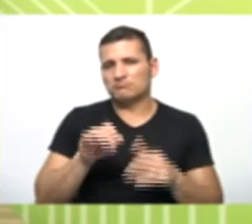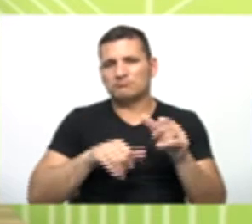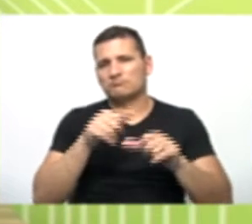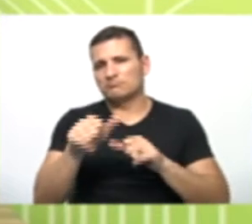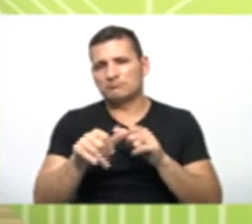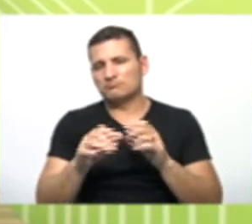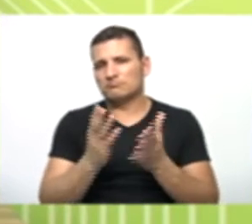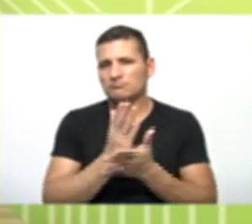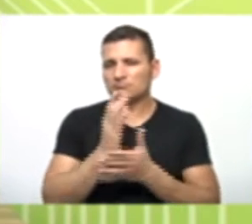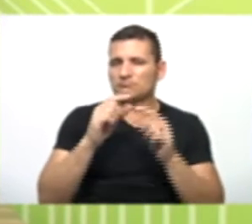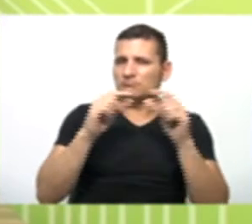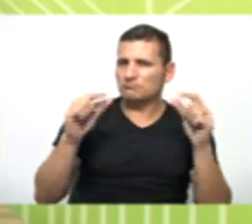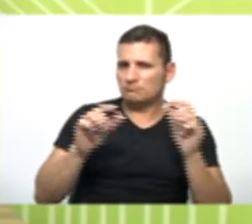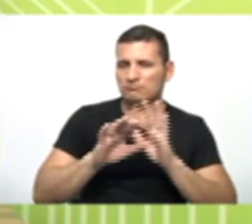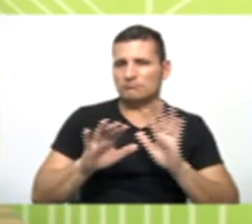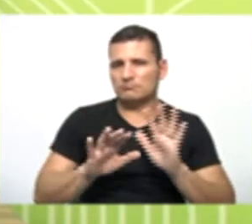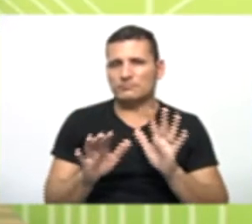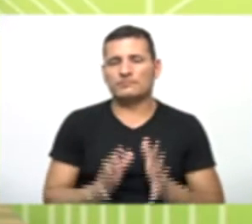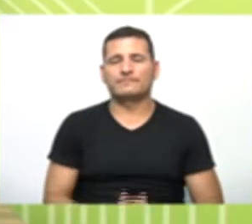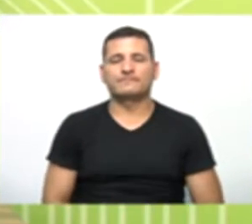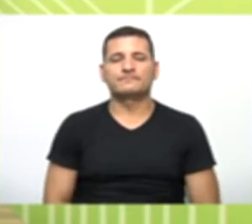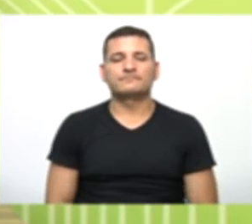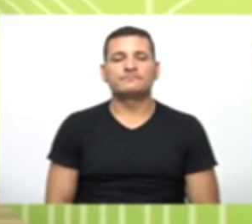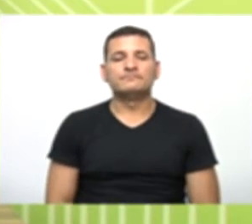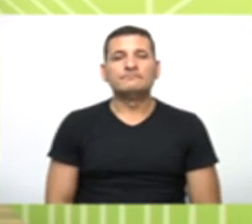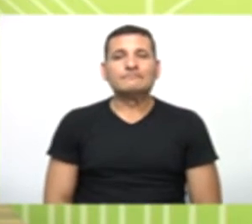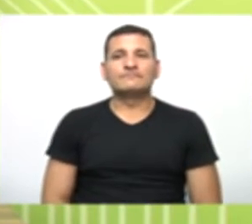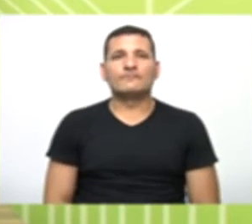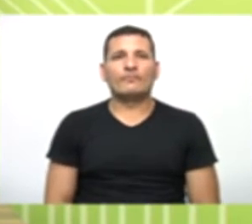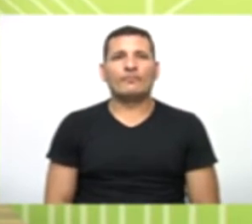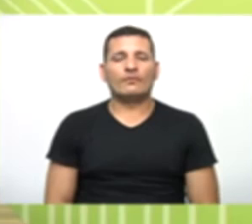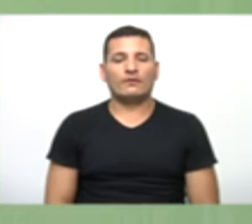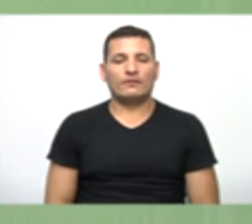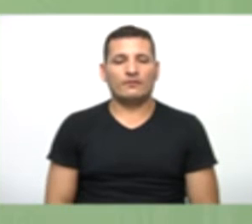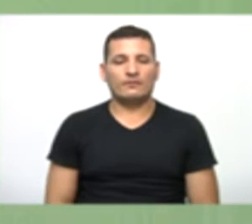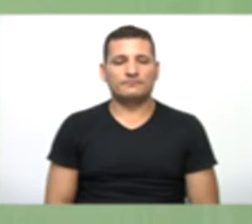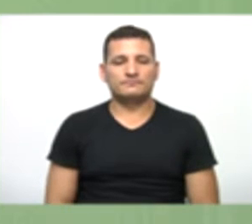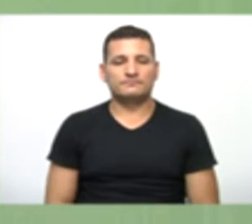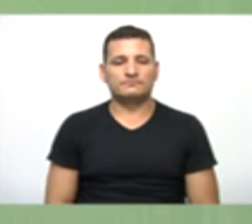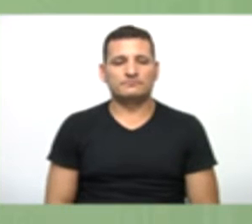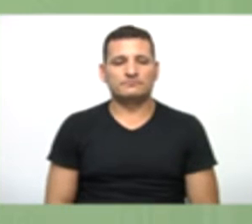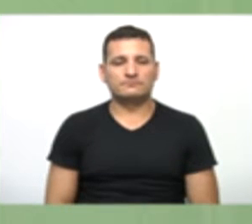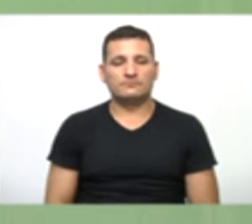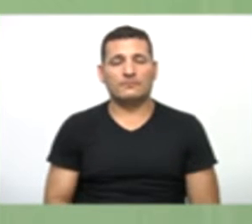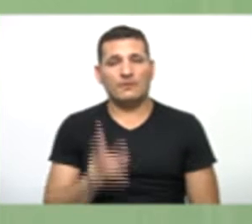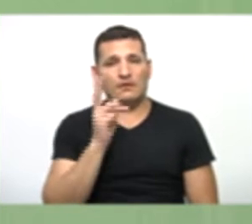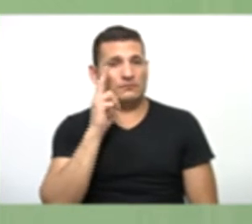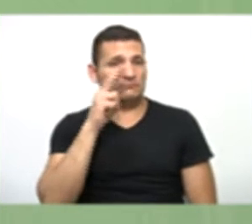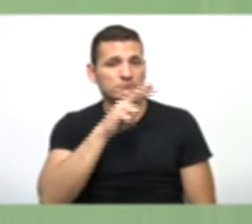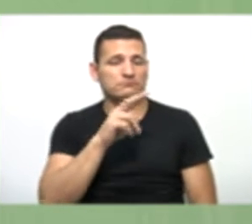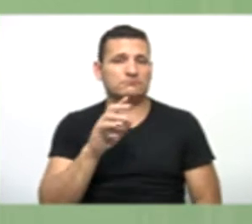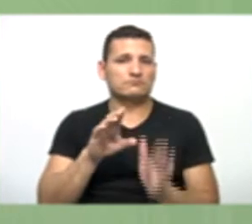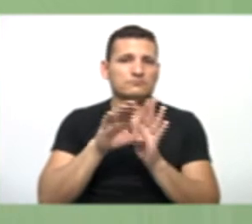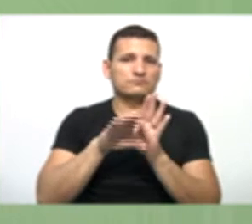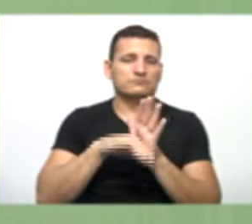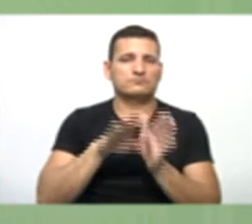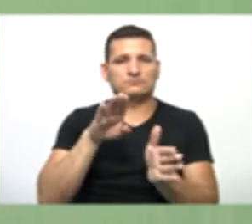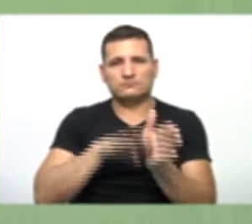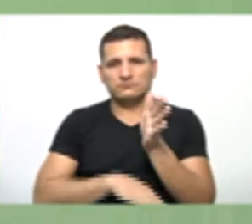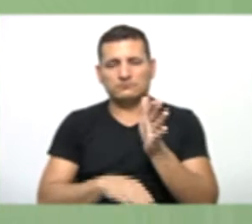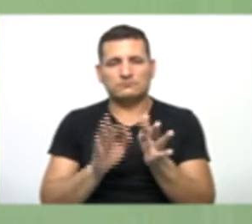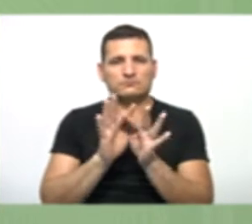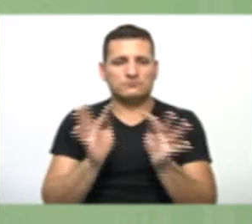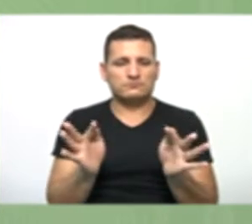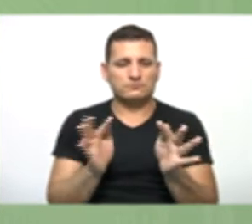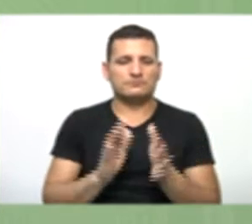a fórmula, esse sentido que vai mudar de uma para outra. Tranquilamente? Vejam só nosso conceito de desconto simples que